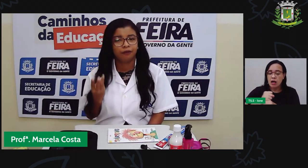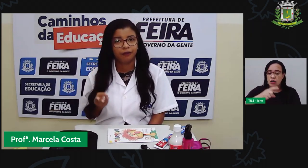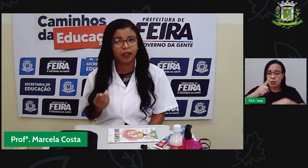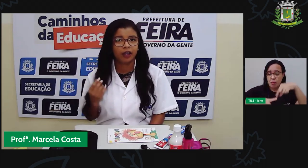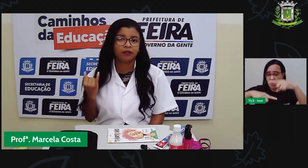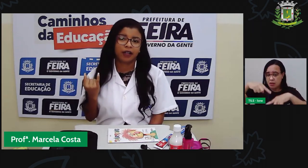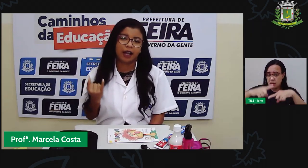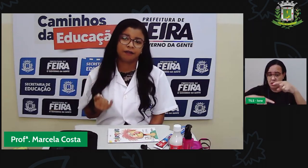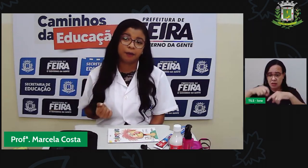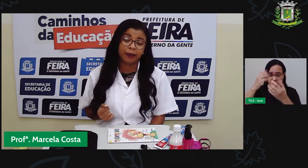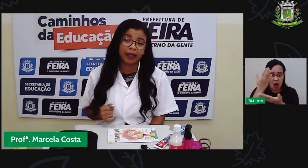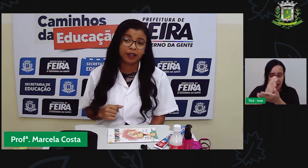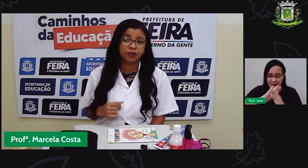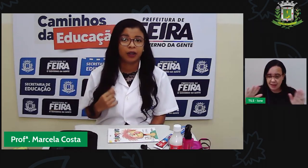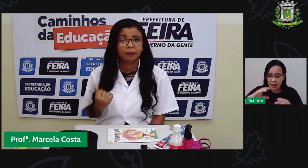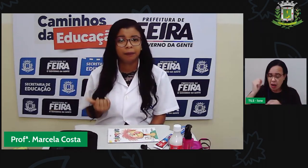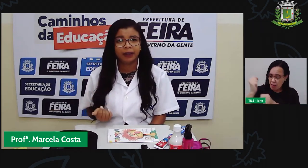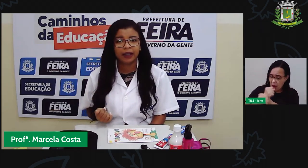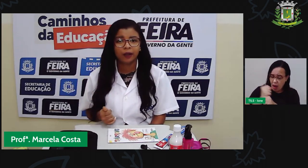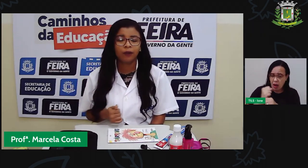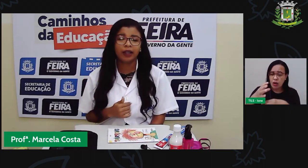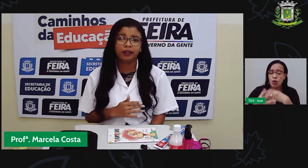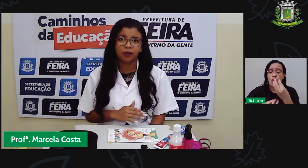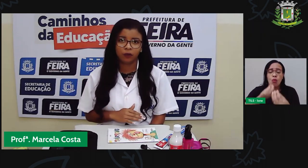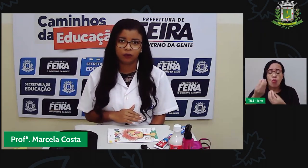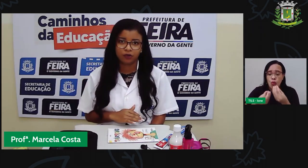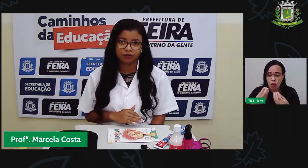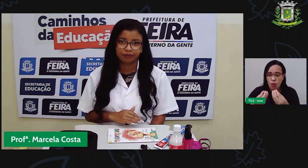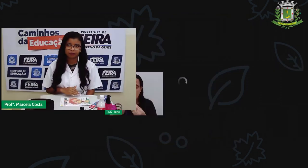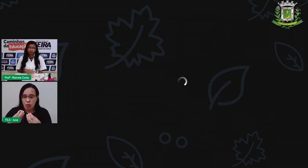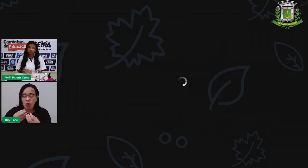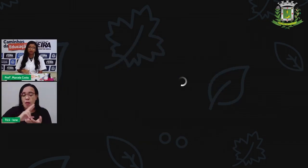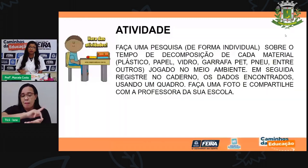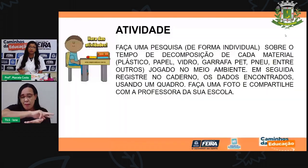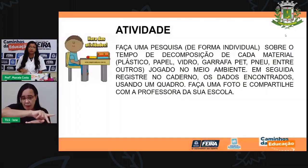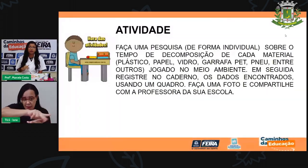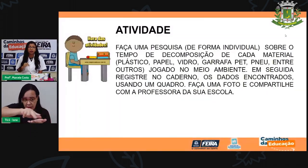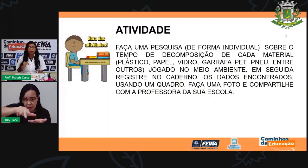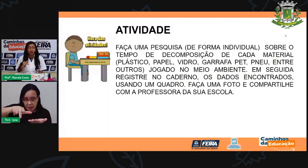papel, vidro, garrafa PET, pneu, entre outros.